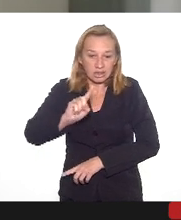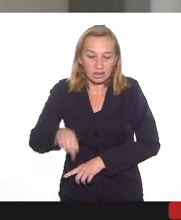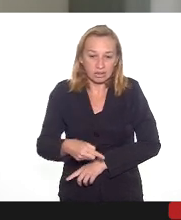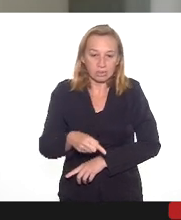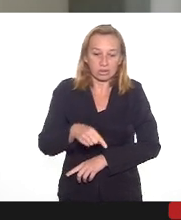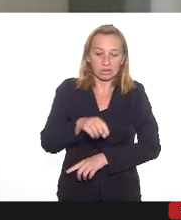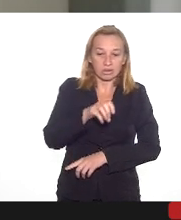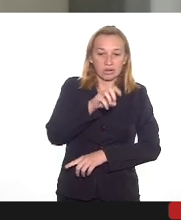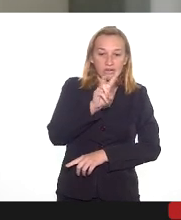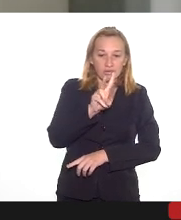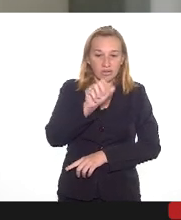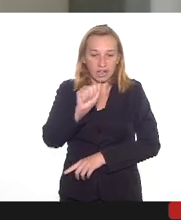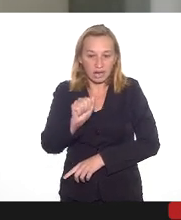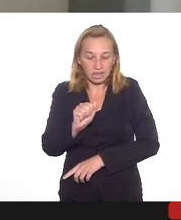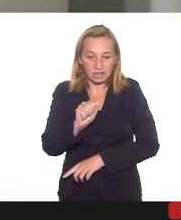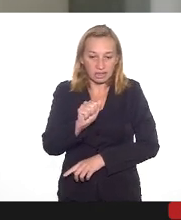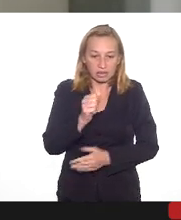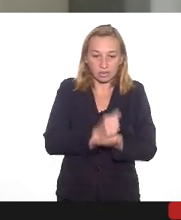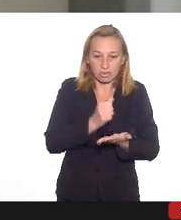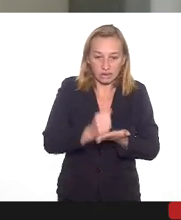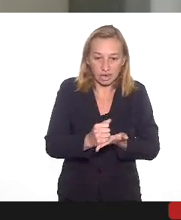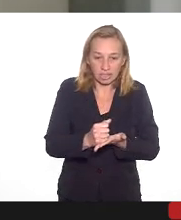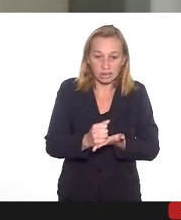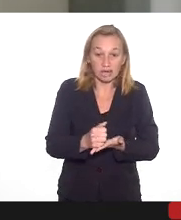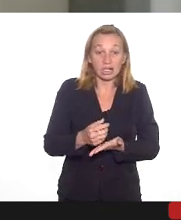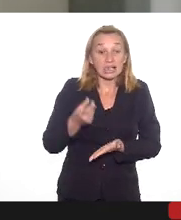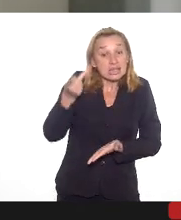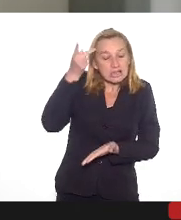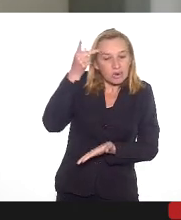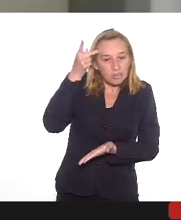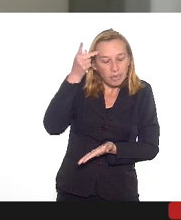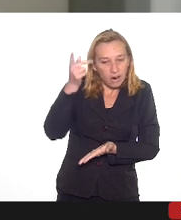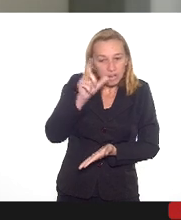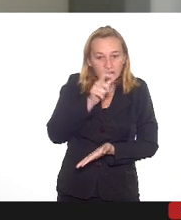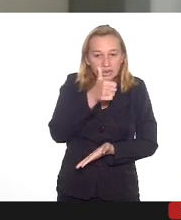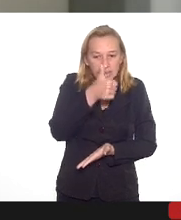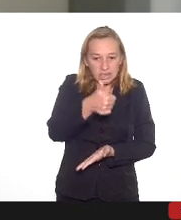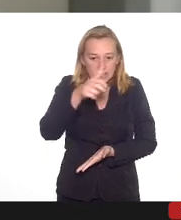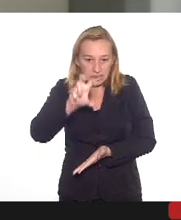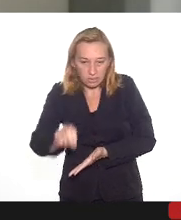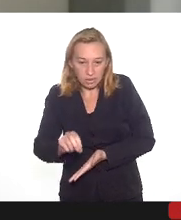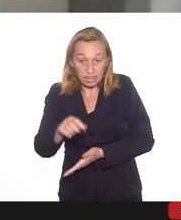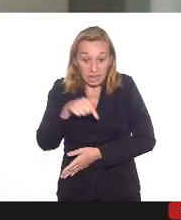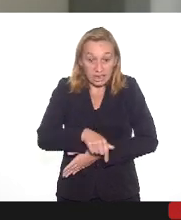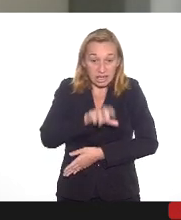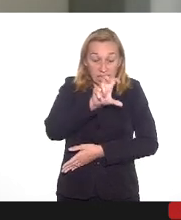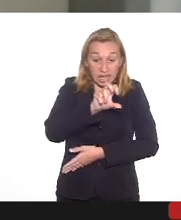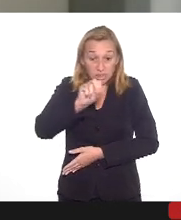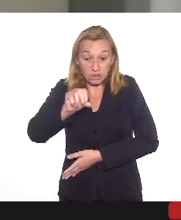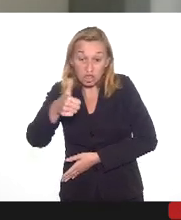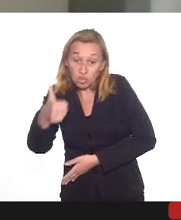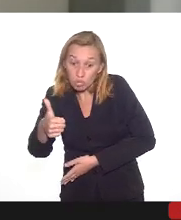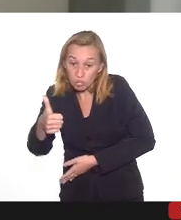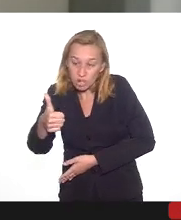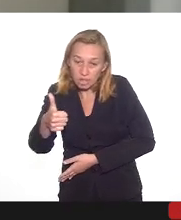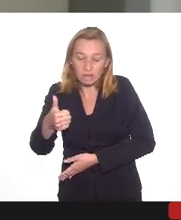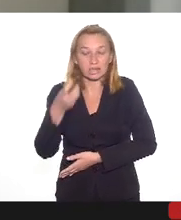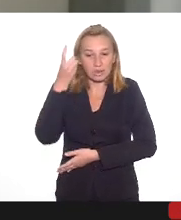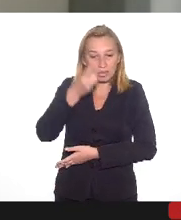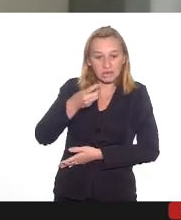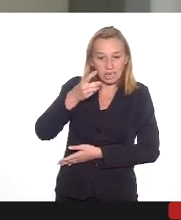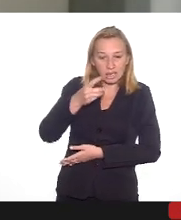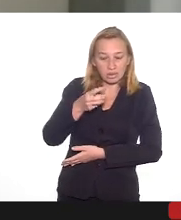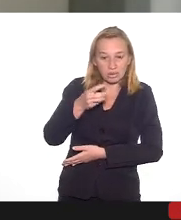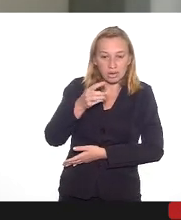temporários. Veja que São Paulo tem 150, nós aqui abrimos 501, deputado Bontempo.